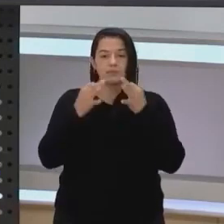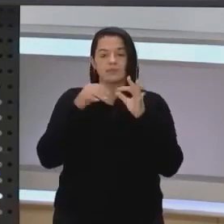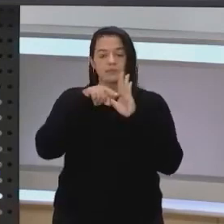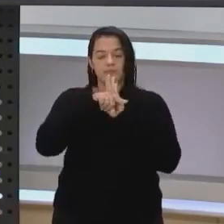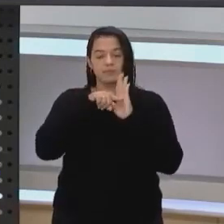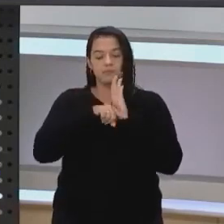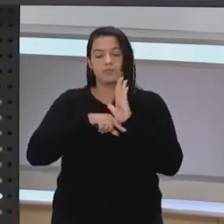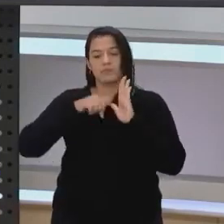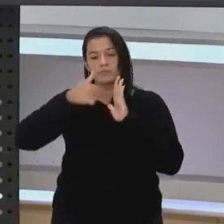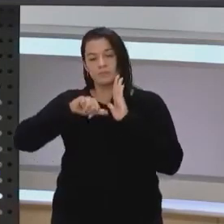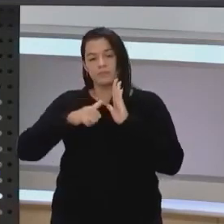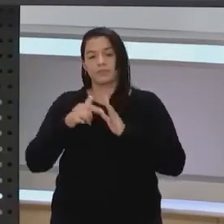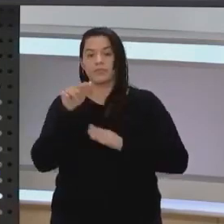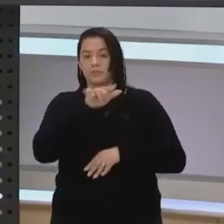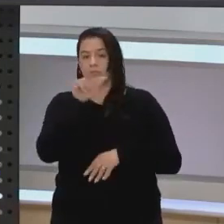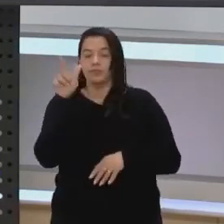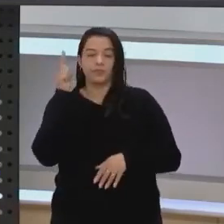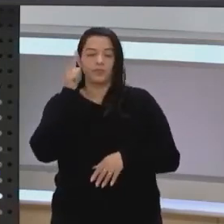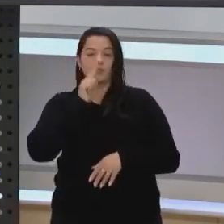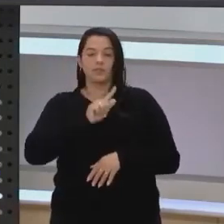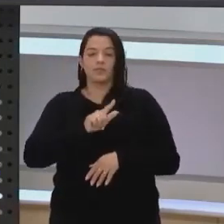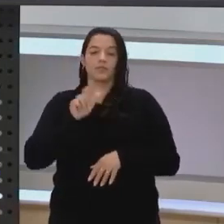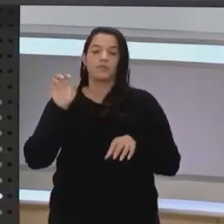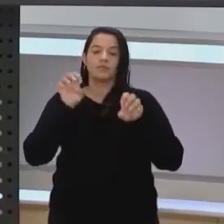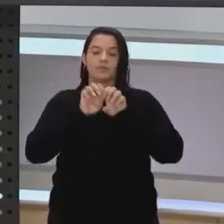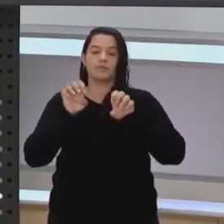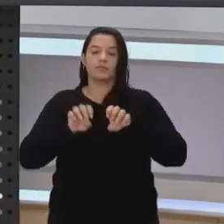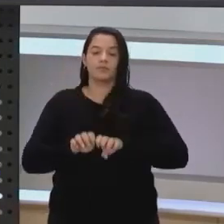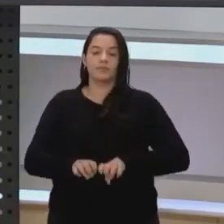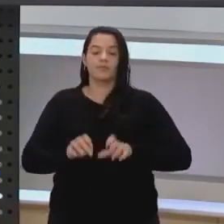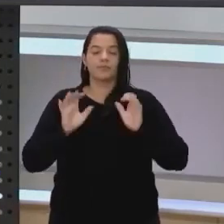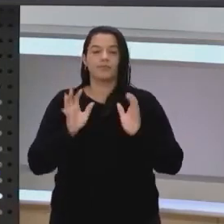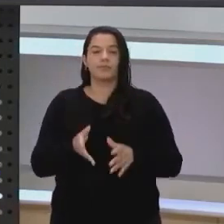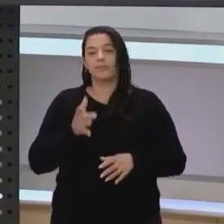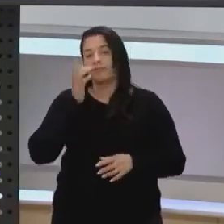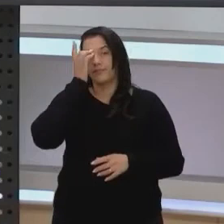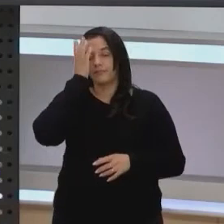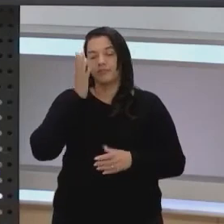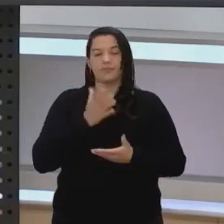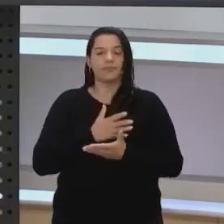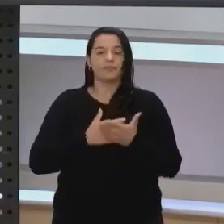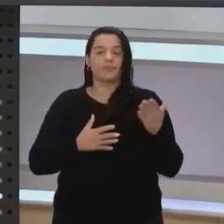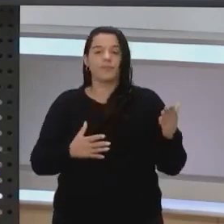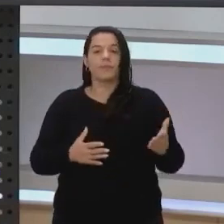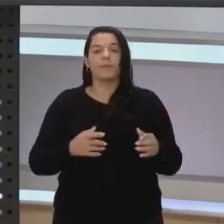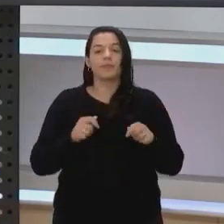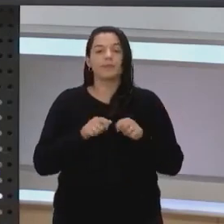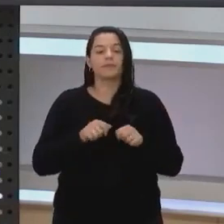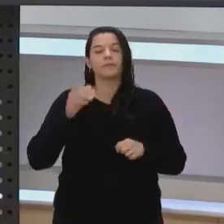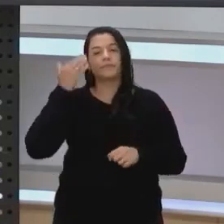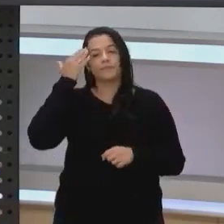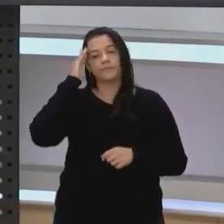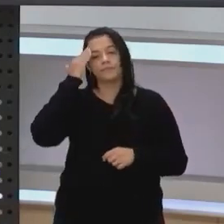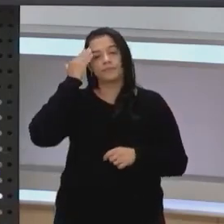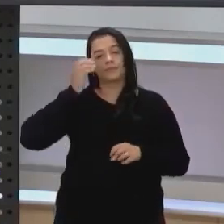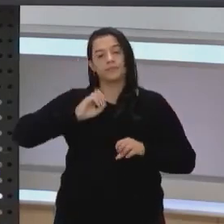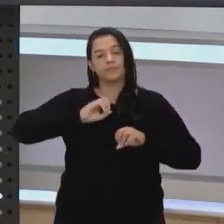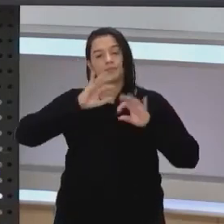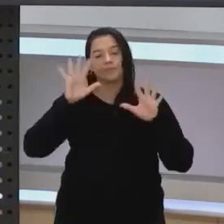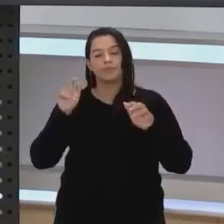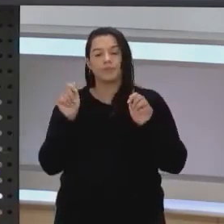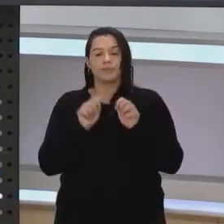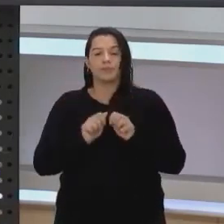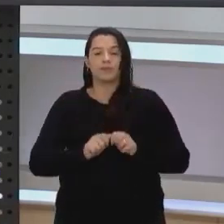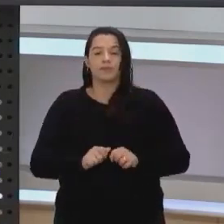certinho, que você consegue, o próprio esquema aqui já facilita para você o entendimento e